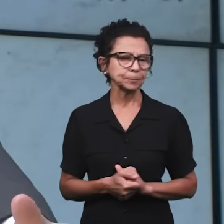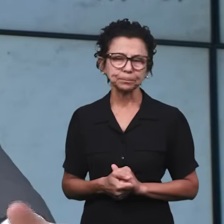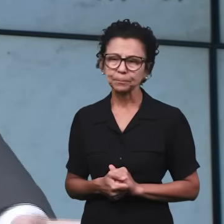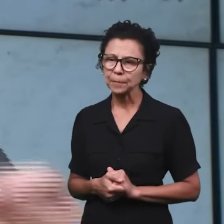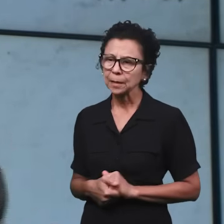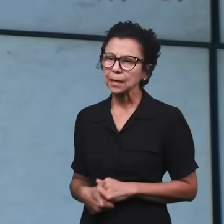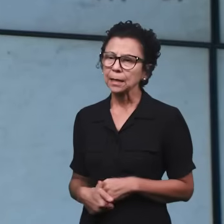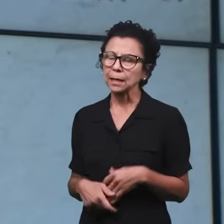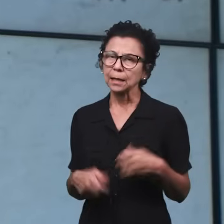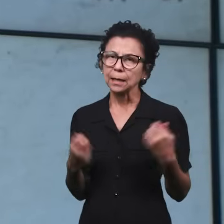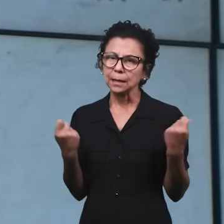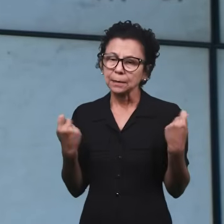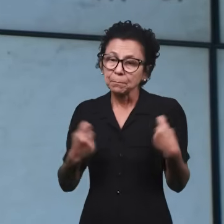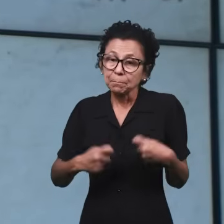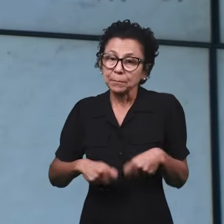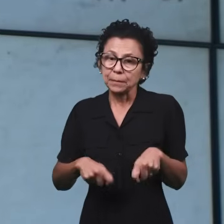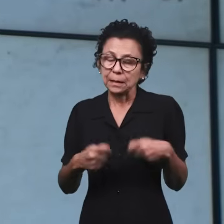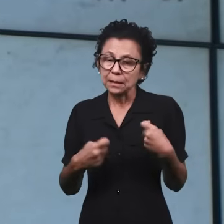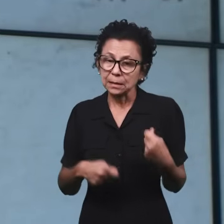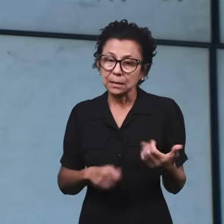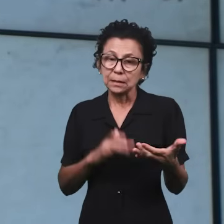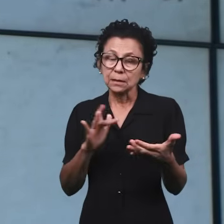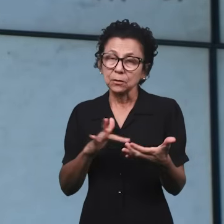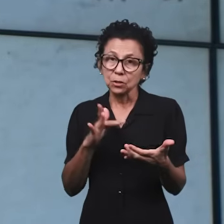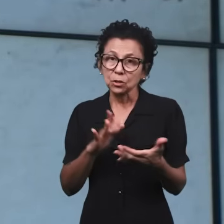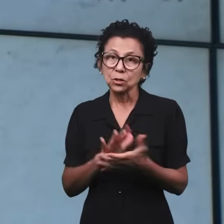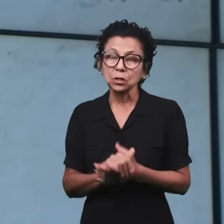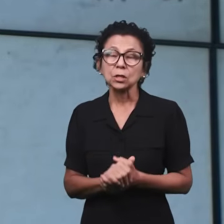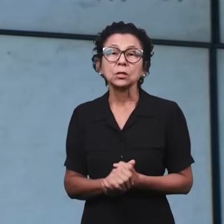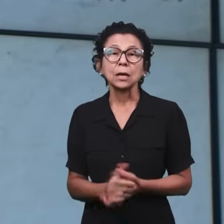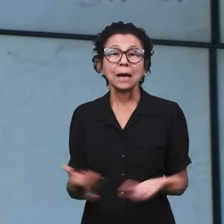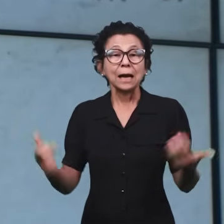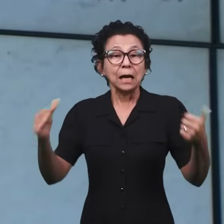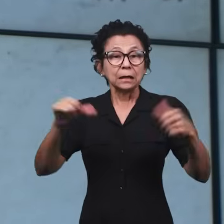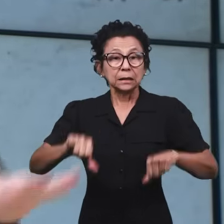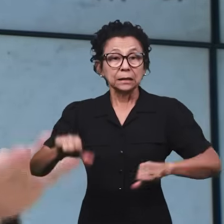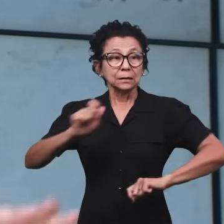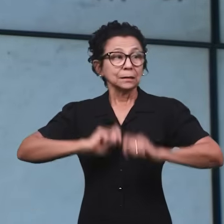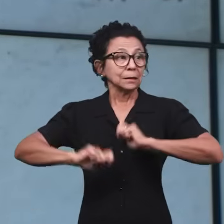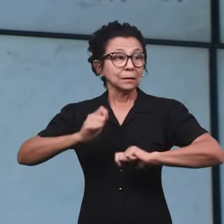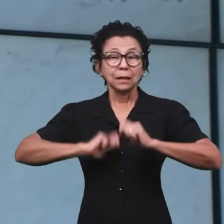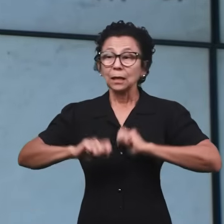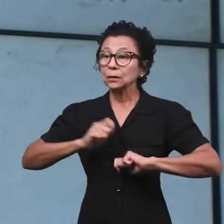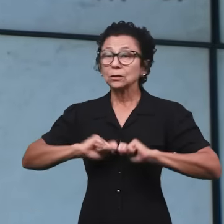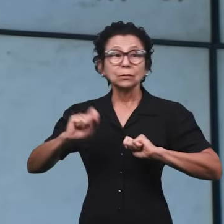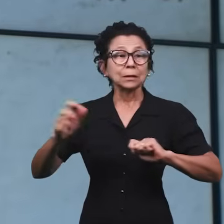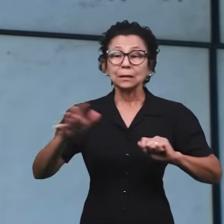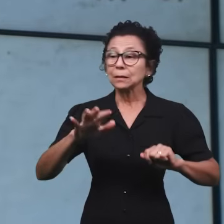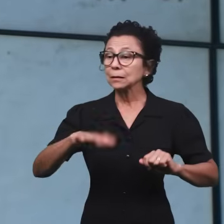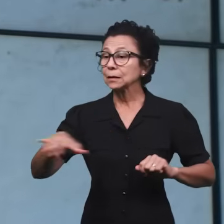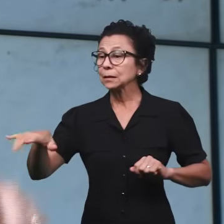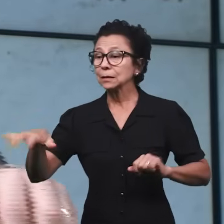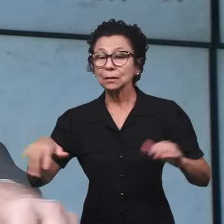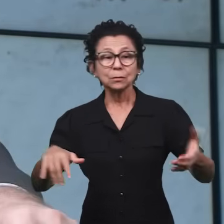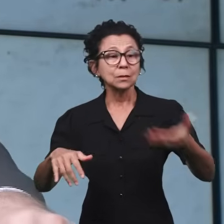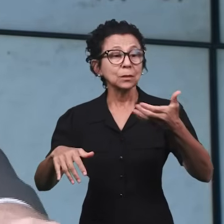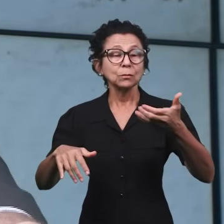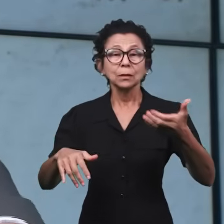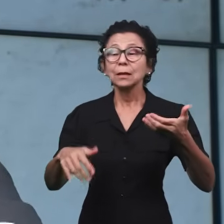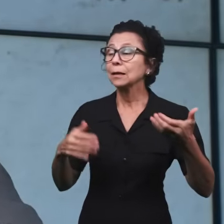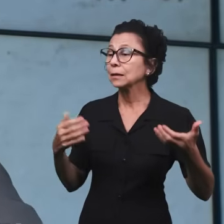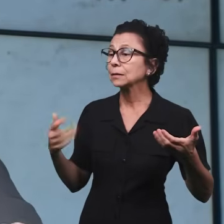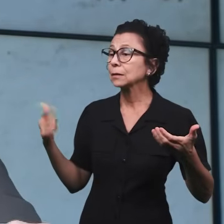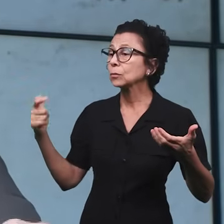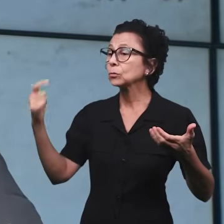ficar sem o telefone. Pessoas hoje têm crise de ansiedade só de imaginar que não vão ter mais o telefone. É verdade. Né? Então esse